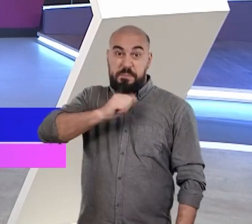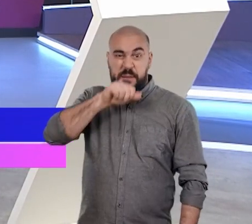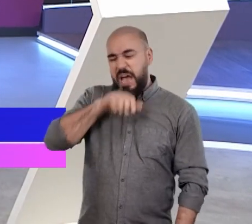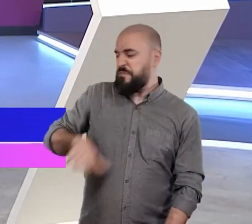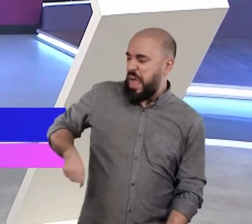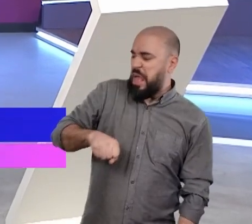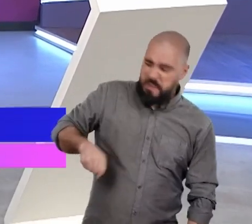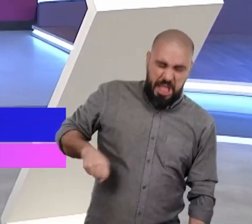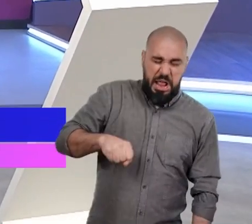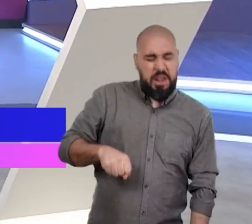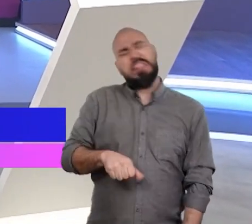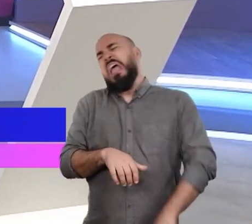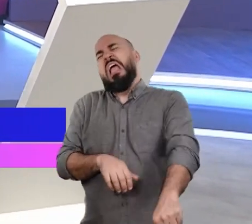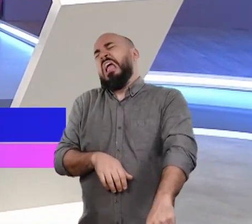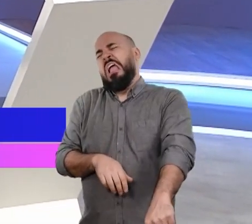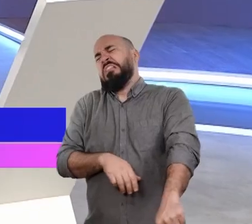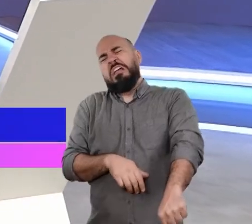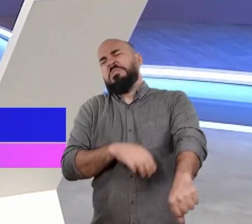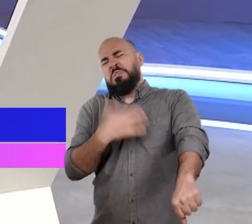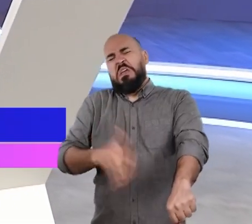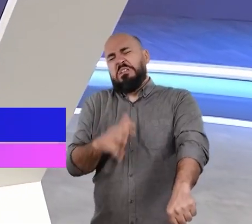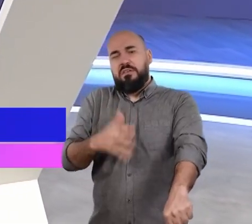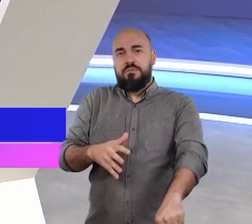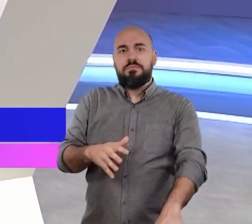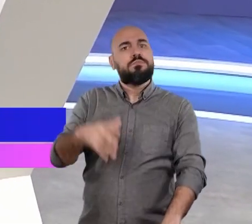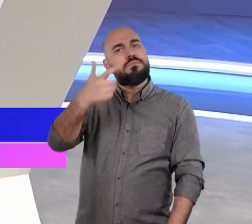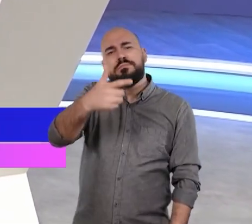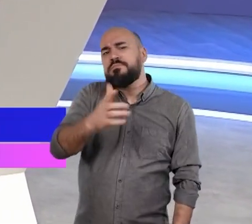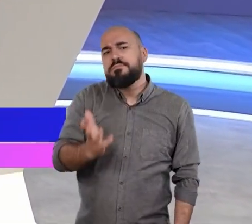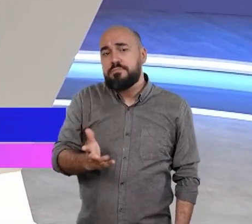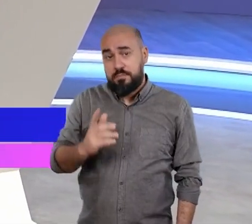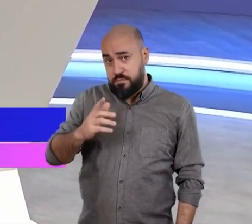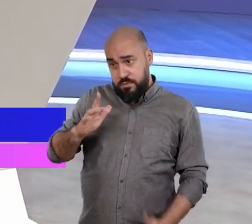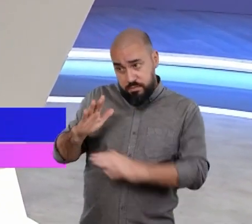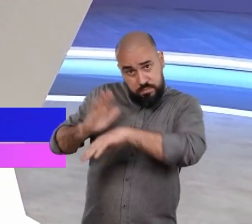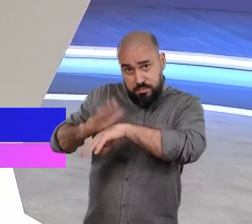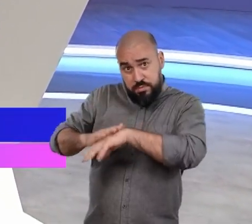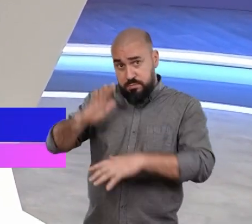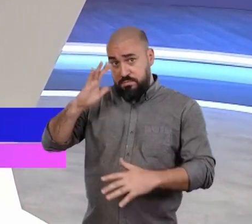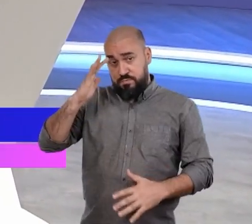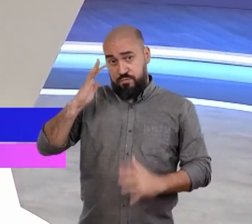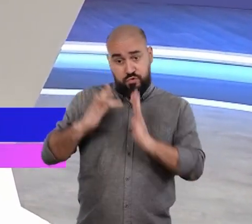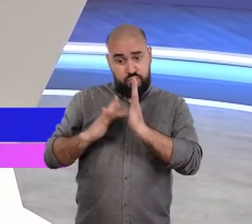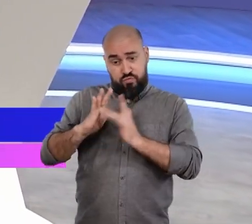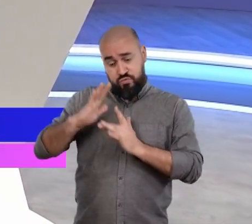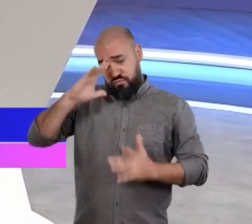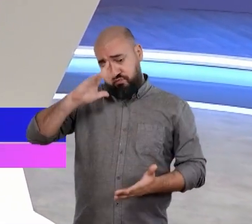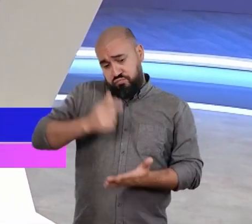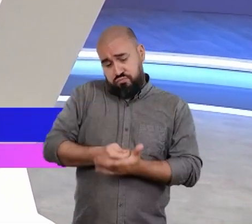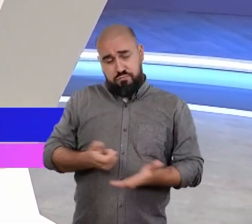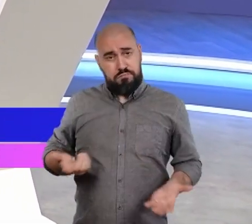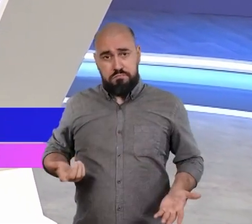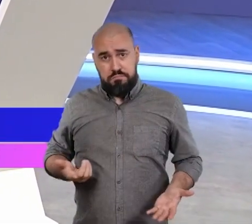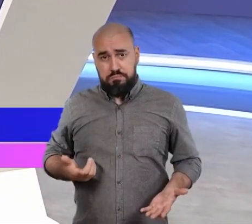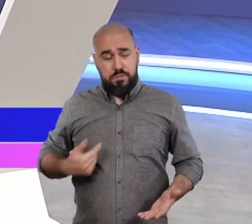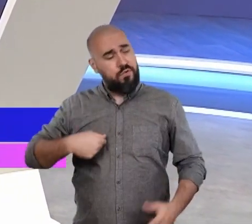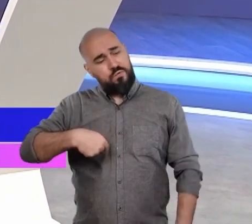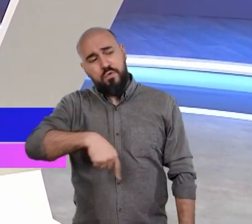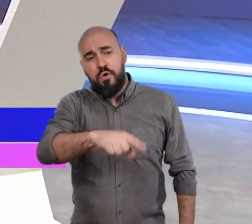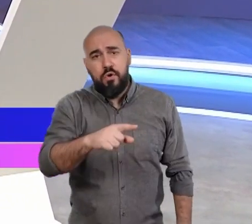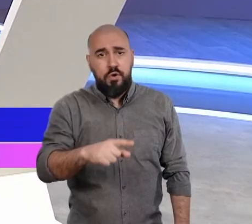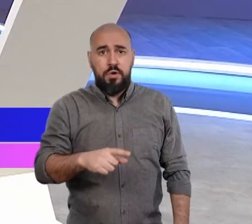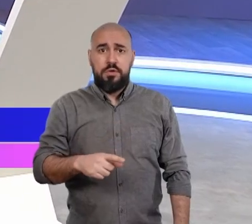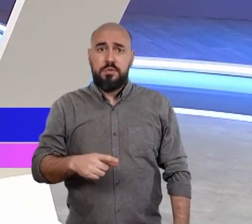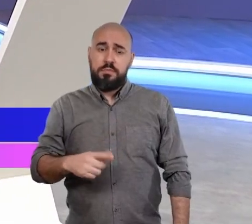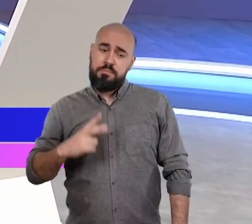foi caminhando até o Rio Jordão para ser batizado. Então ele decidiu. Ninguém colocou Jesus lá sem a vontade dele, sem